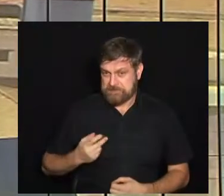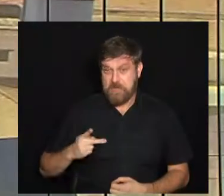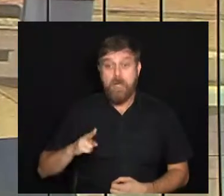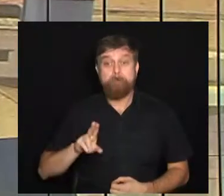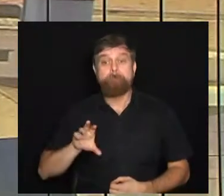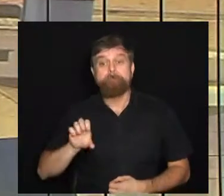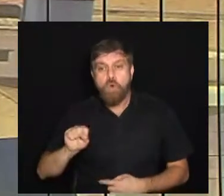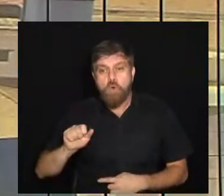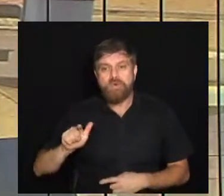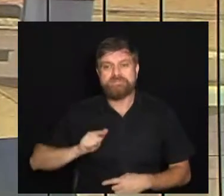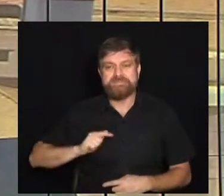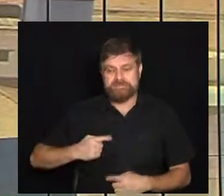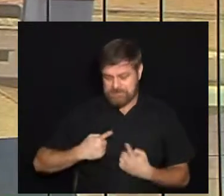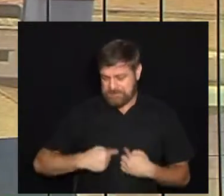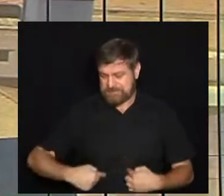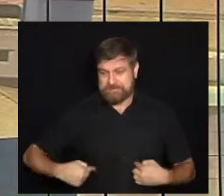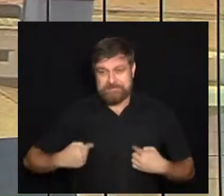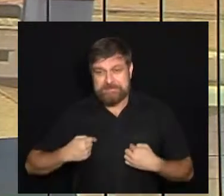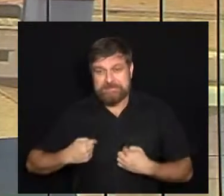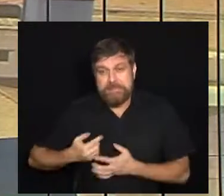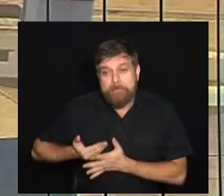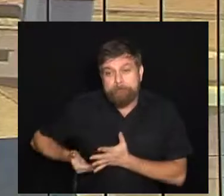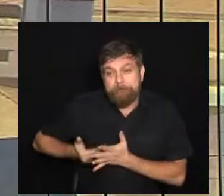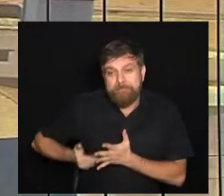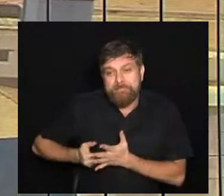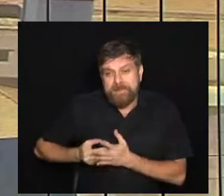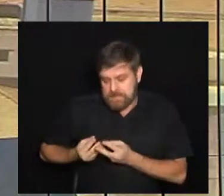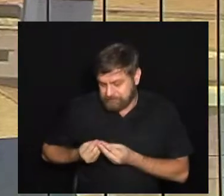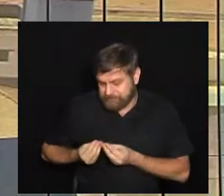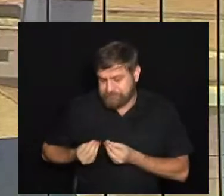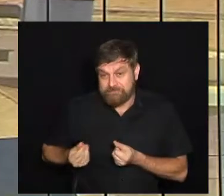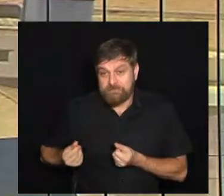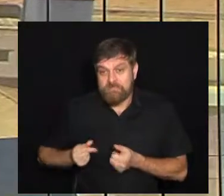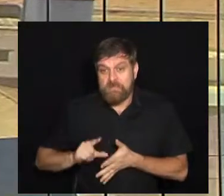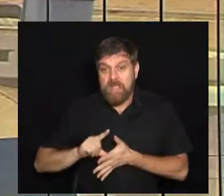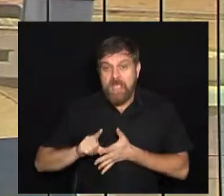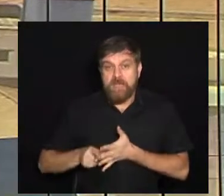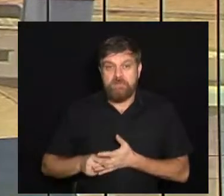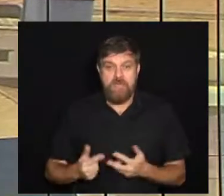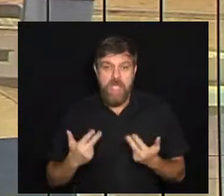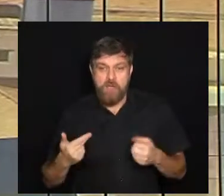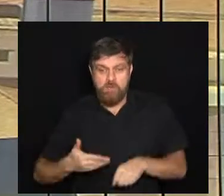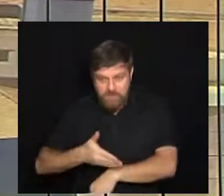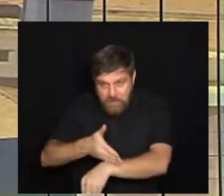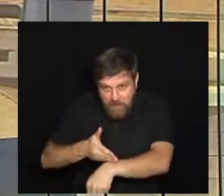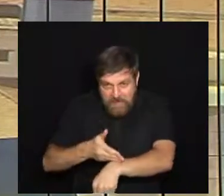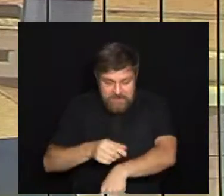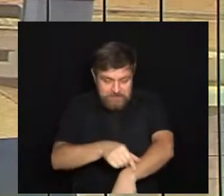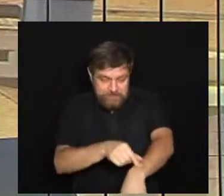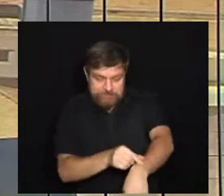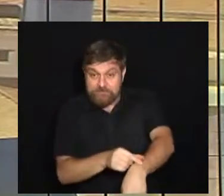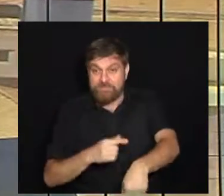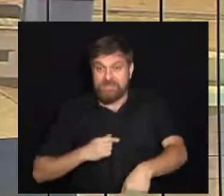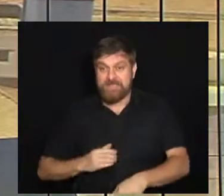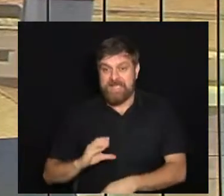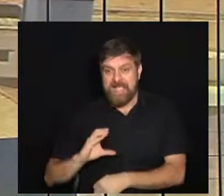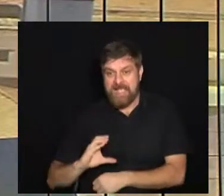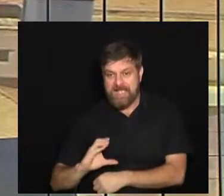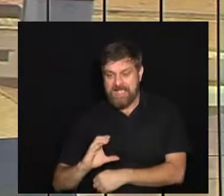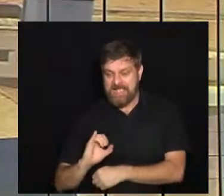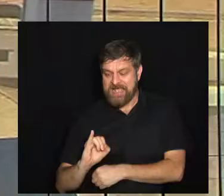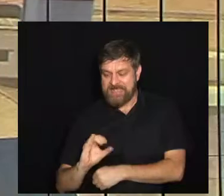morte de tecido né pulmonar e aí depois disso o que acontece realmente é um processo cicatricial como qualquer parte do corpo que sofre uma agressão